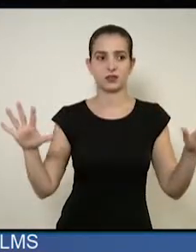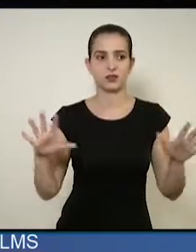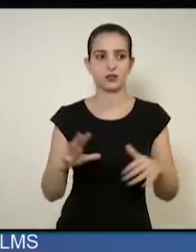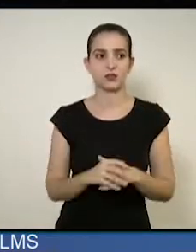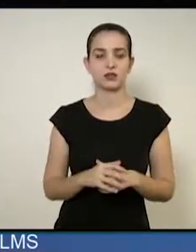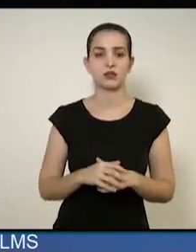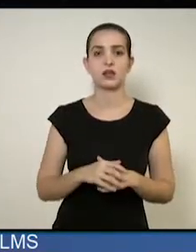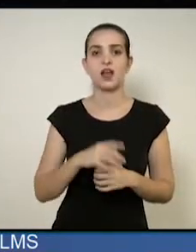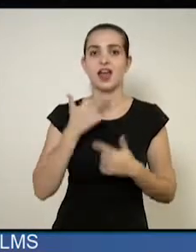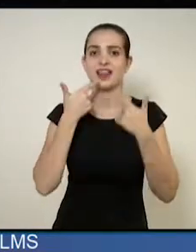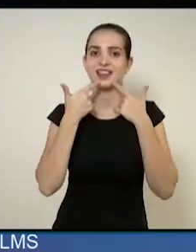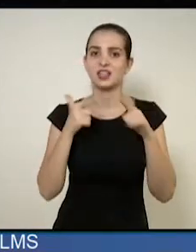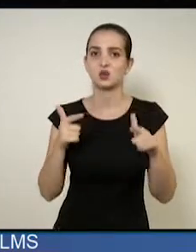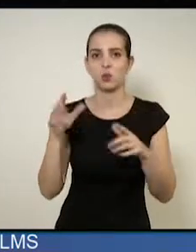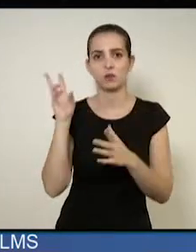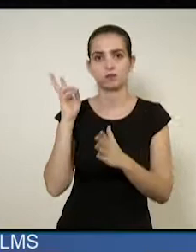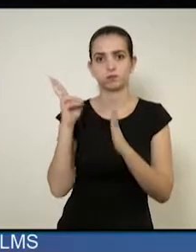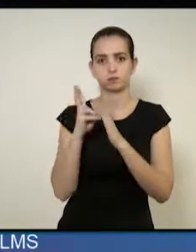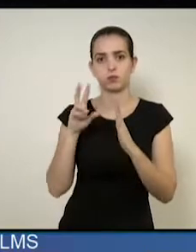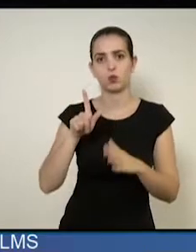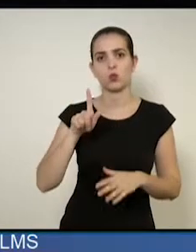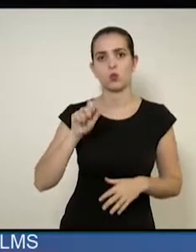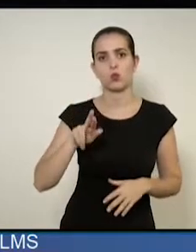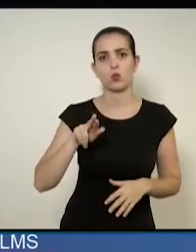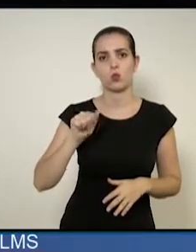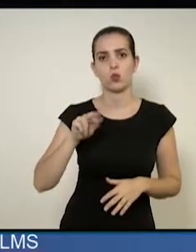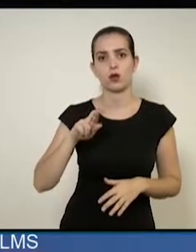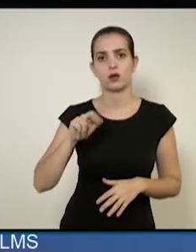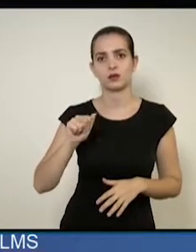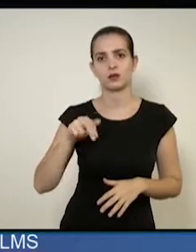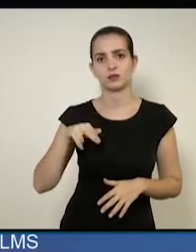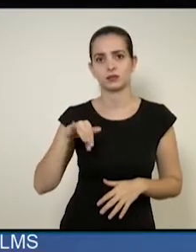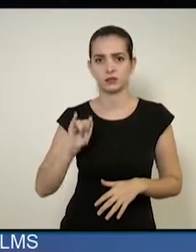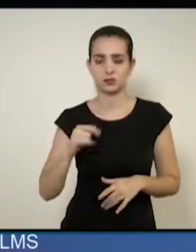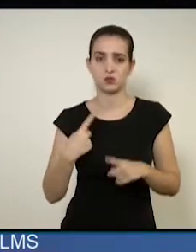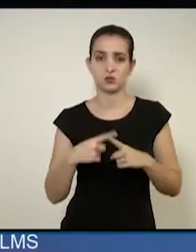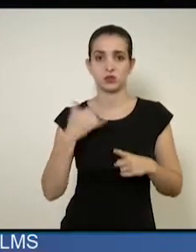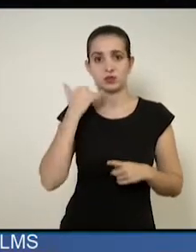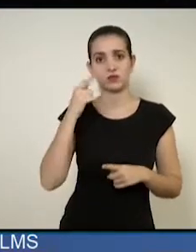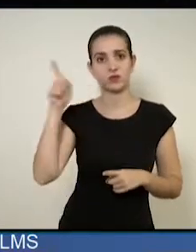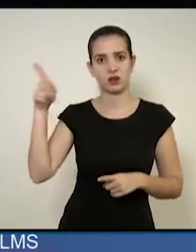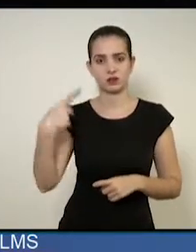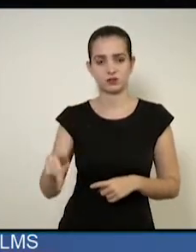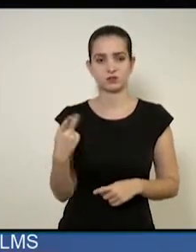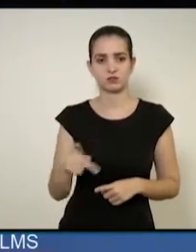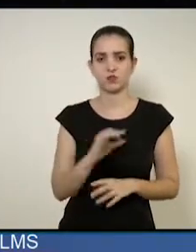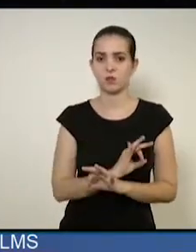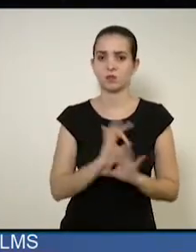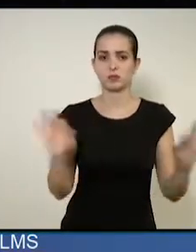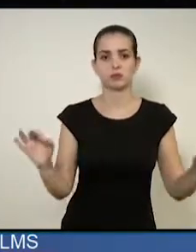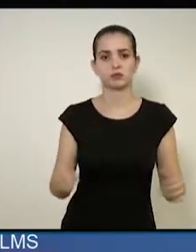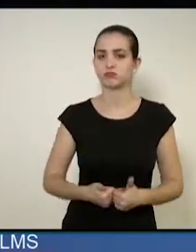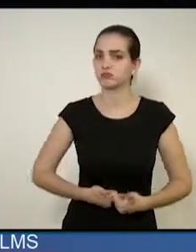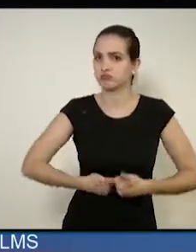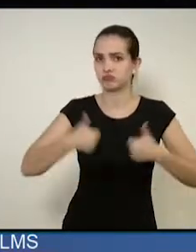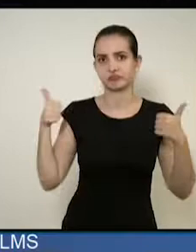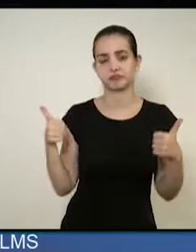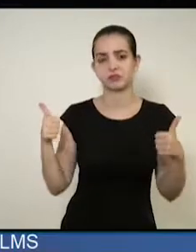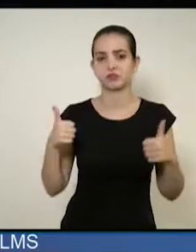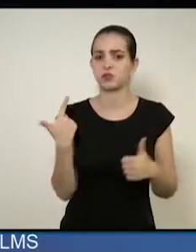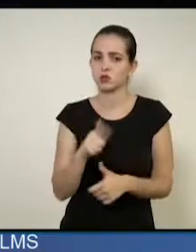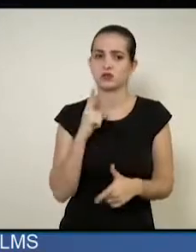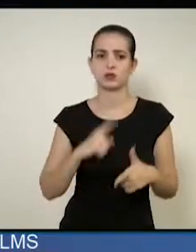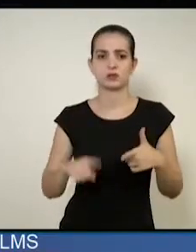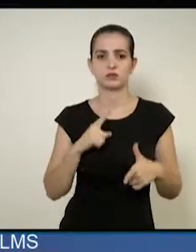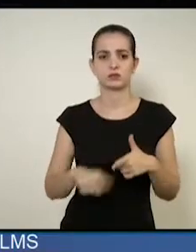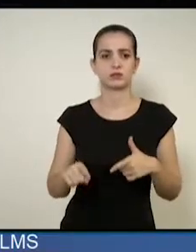tem nenhum problema de atender o telefone, porque a telefonia do Paraguai funciona, que é uma beleza. Então ele não tem nenhum